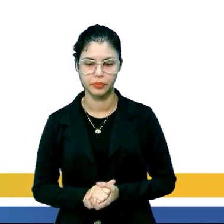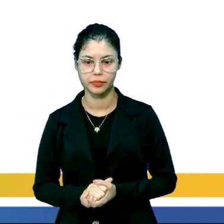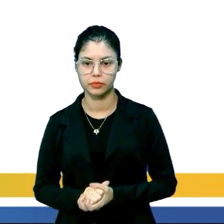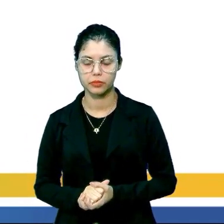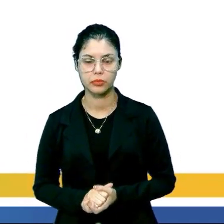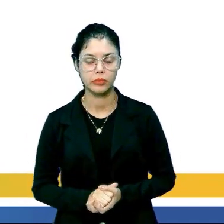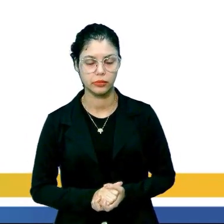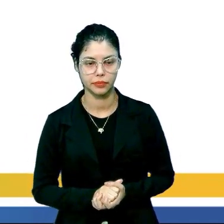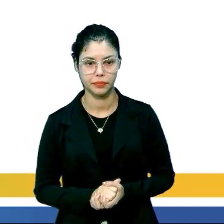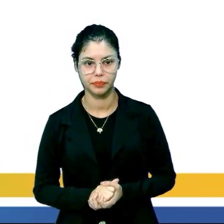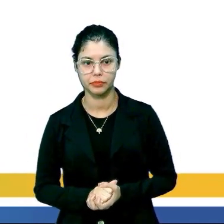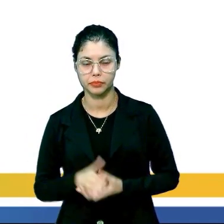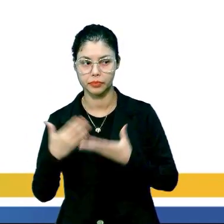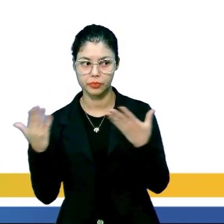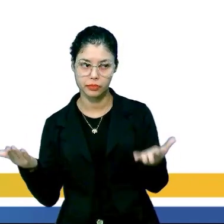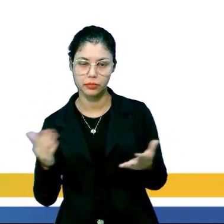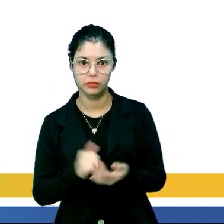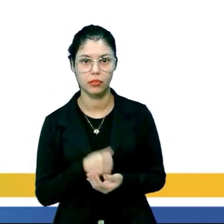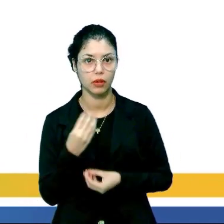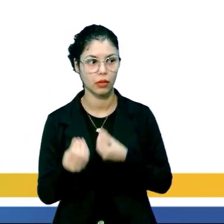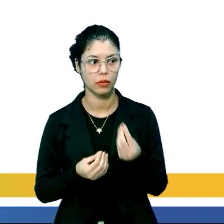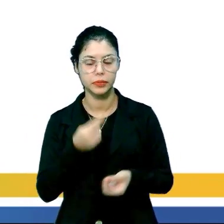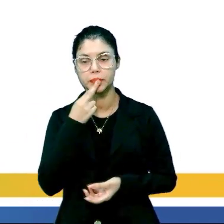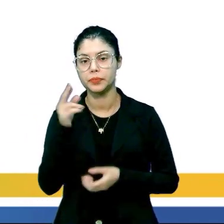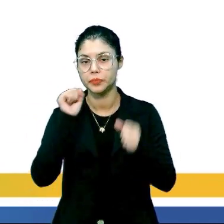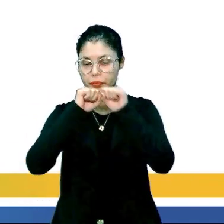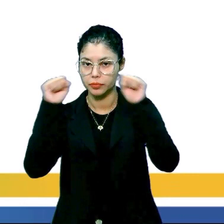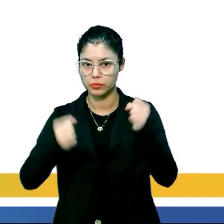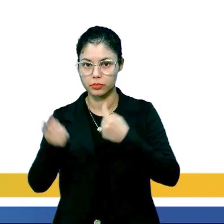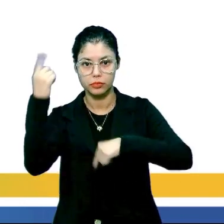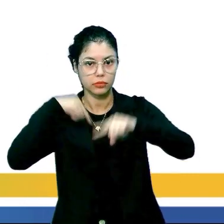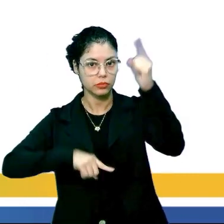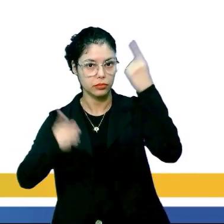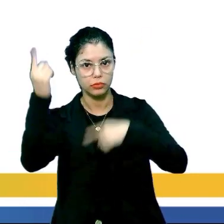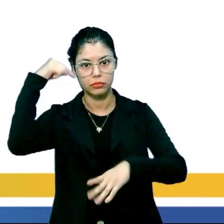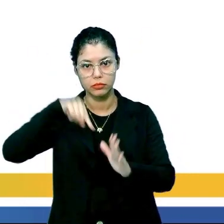resposta secundária. E aí, como é que o nosso sistema